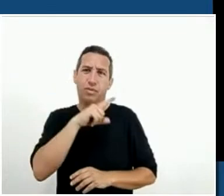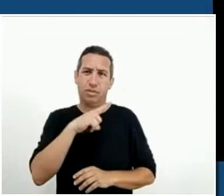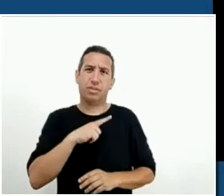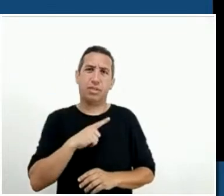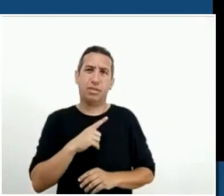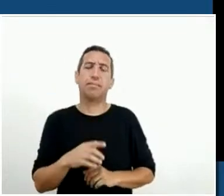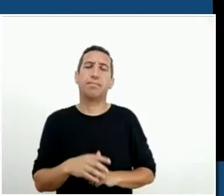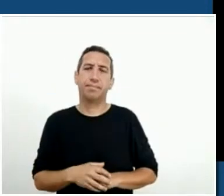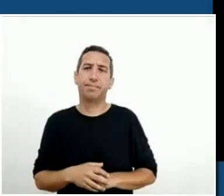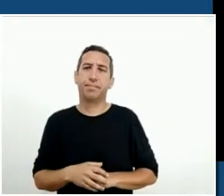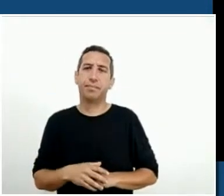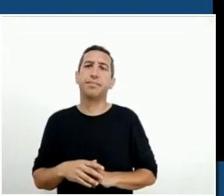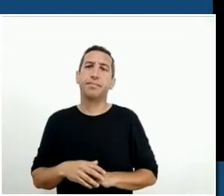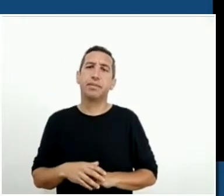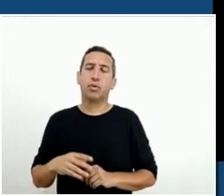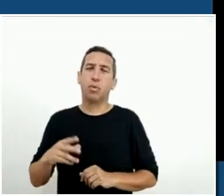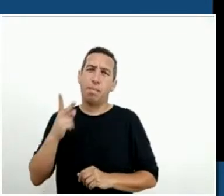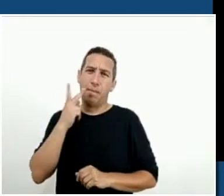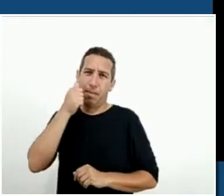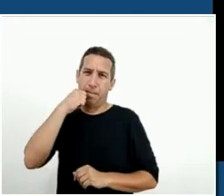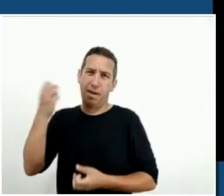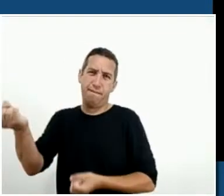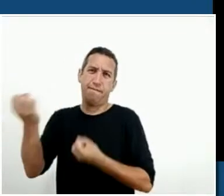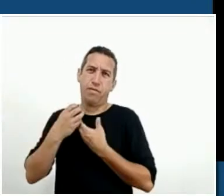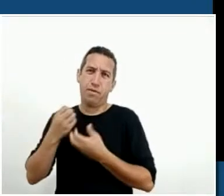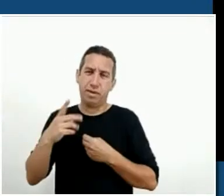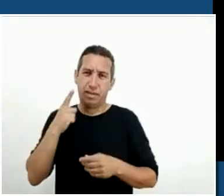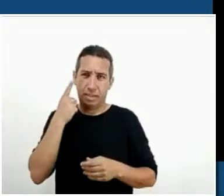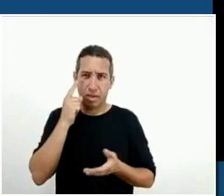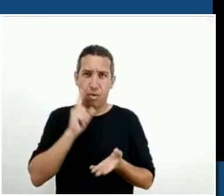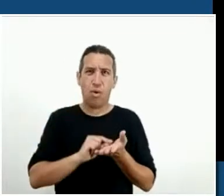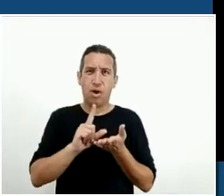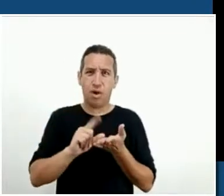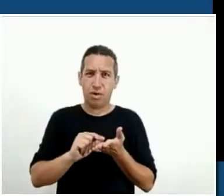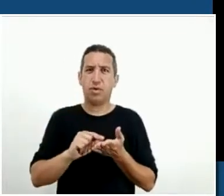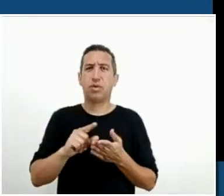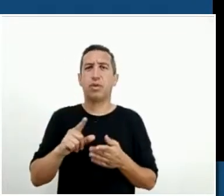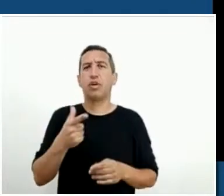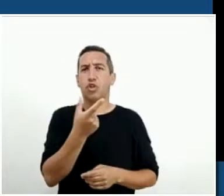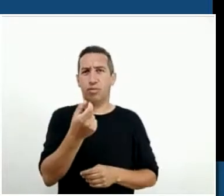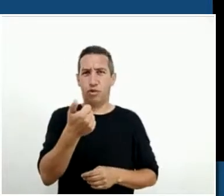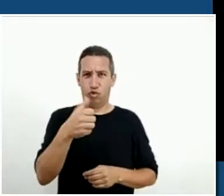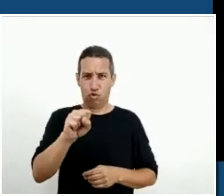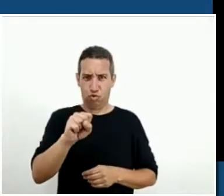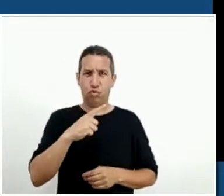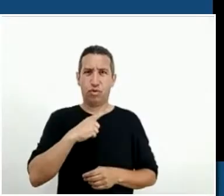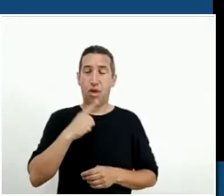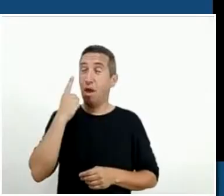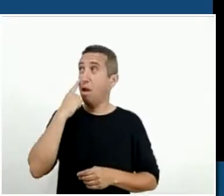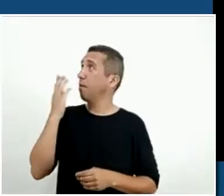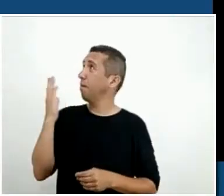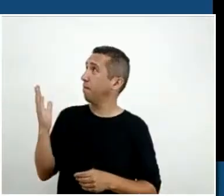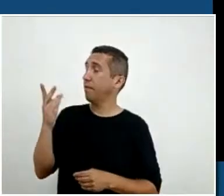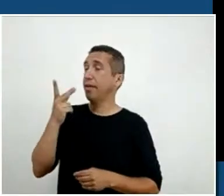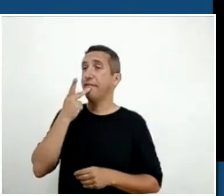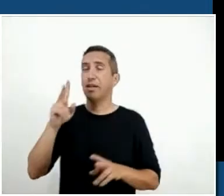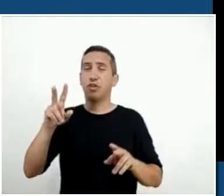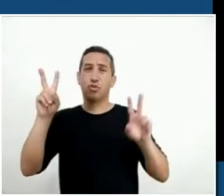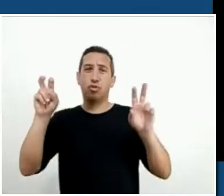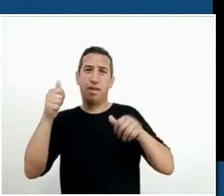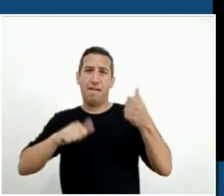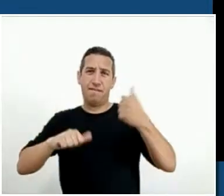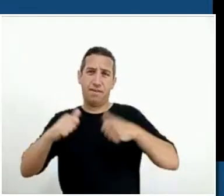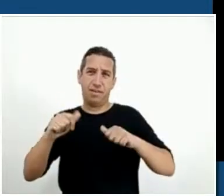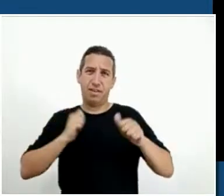vários pais. Esse artigo aqui do Pediatrics de 2018, ele avalia a ansiedade e transtornos do humor em